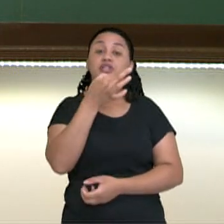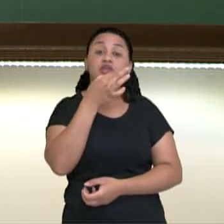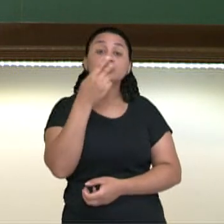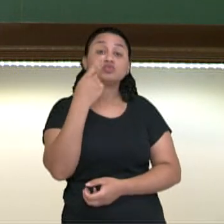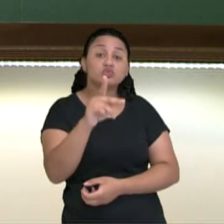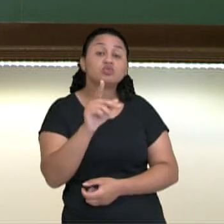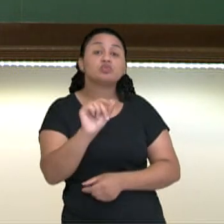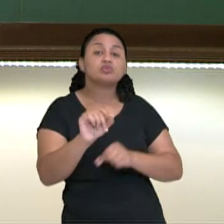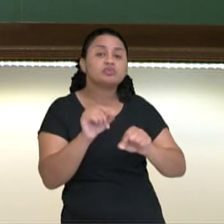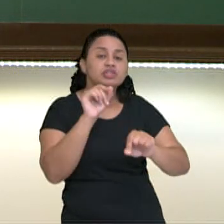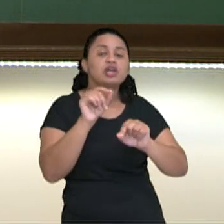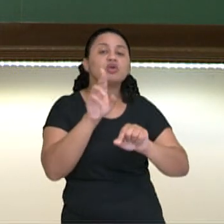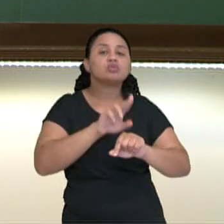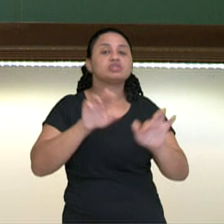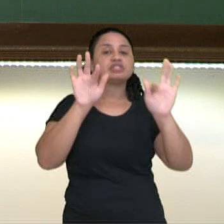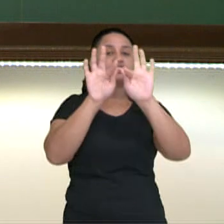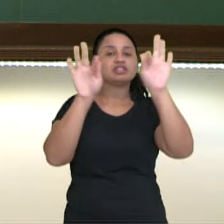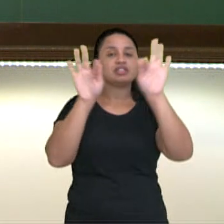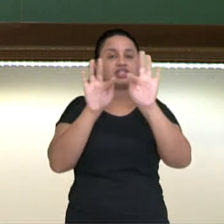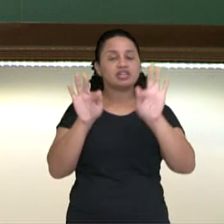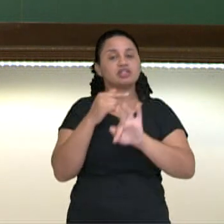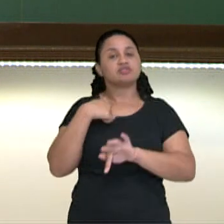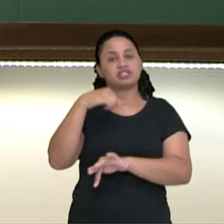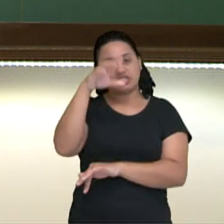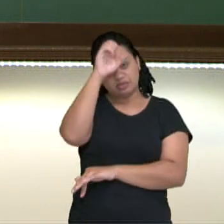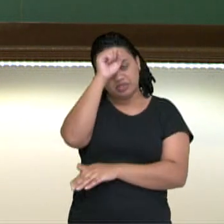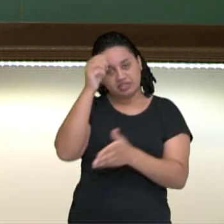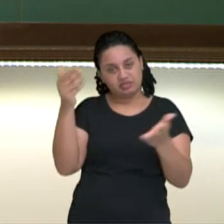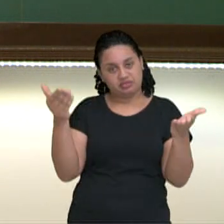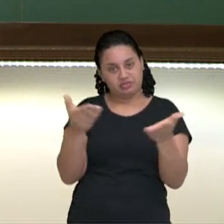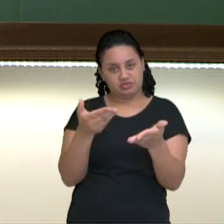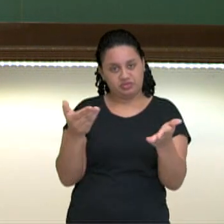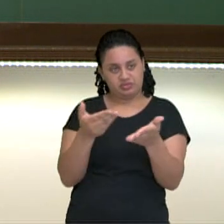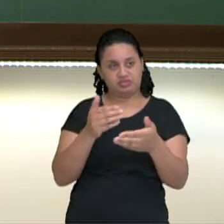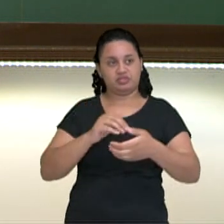coisa, use aquelas expressões que você aprendeu hoje.